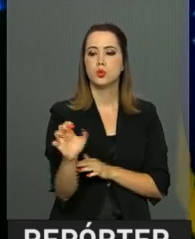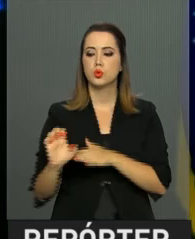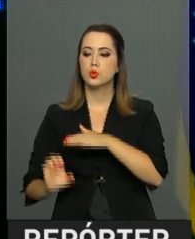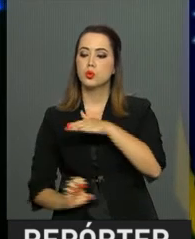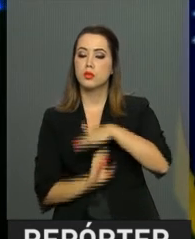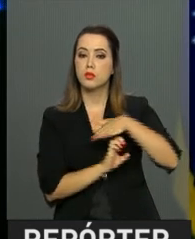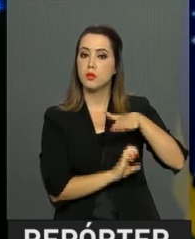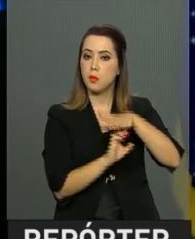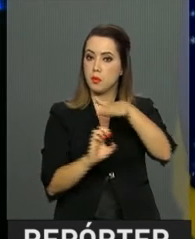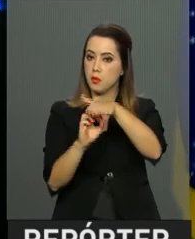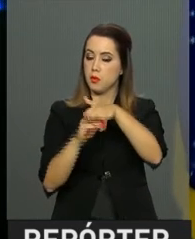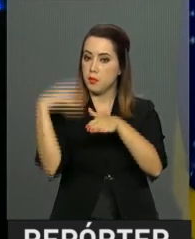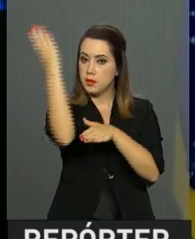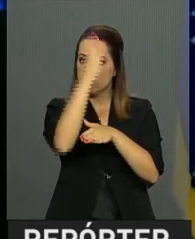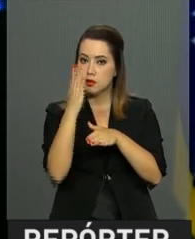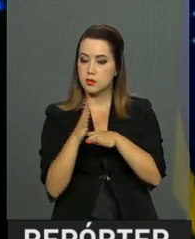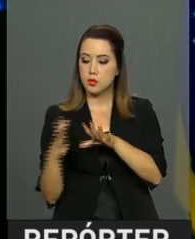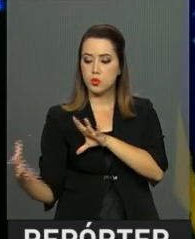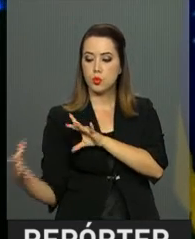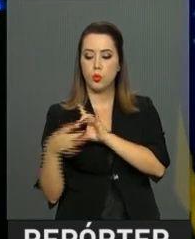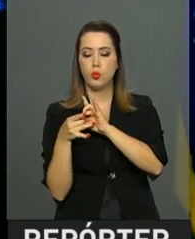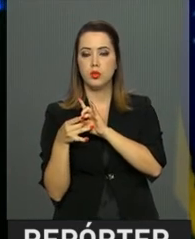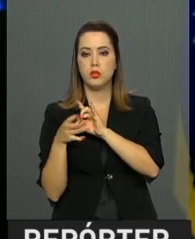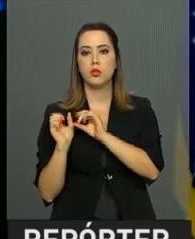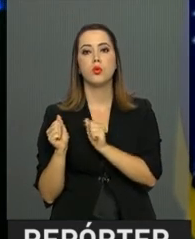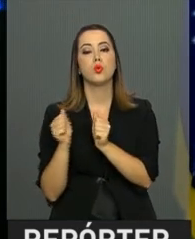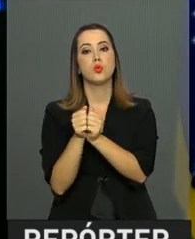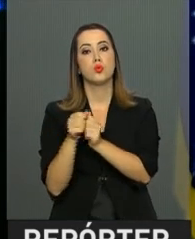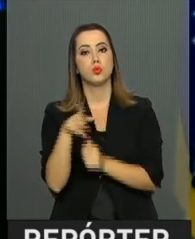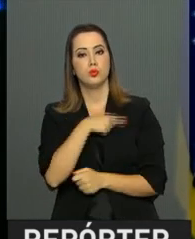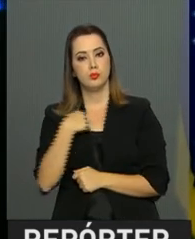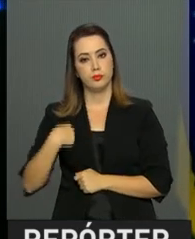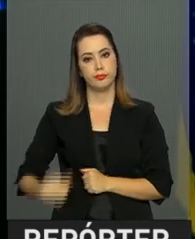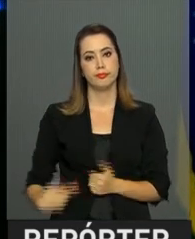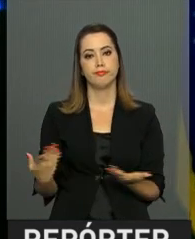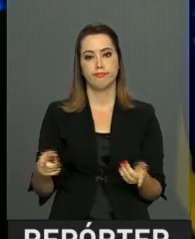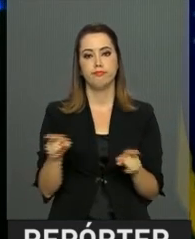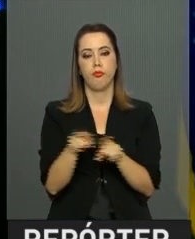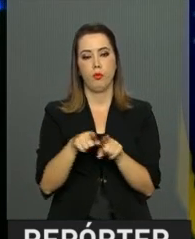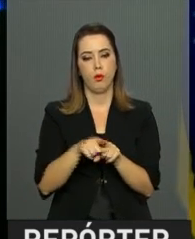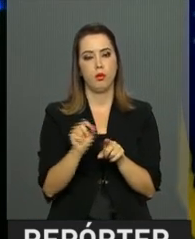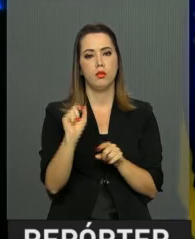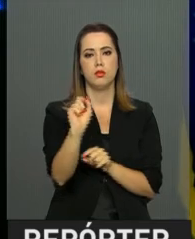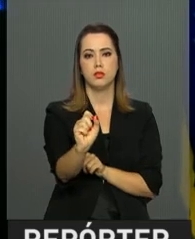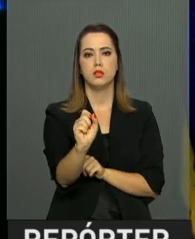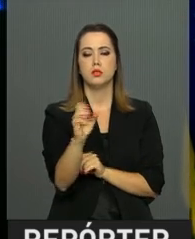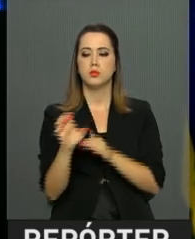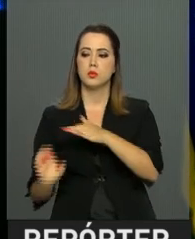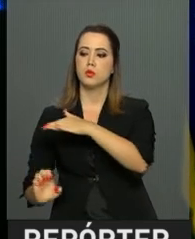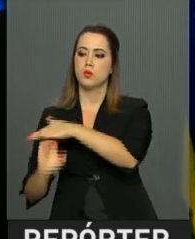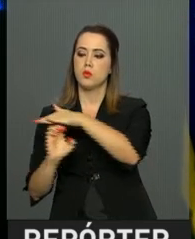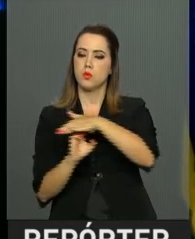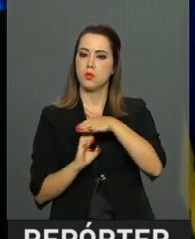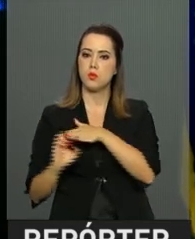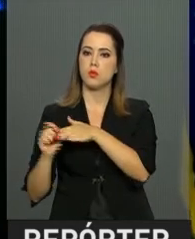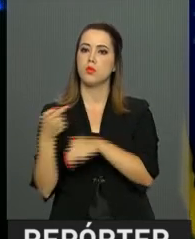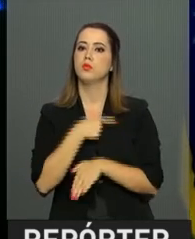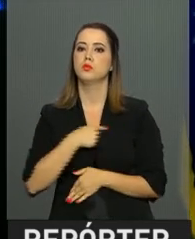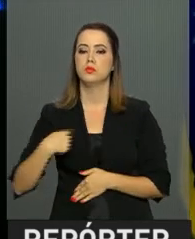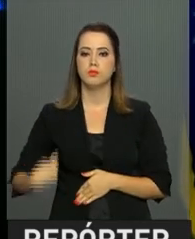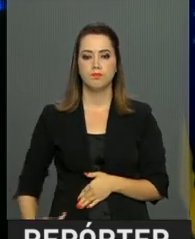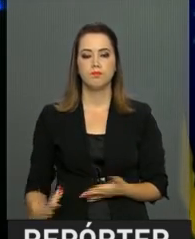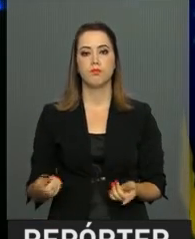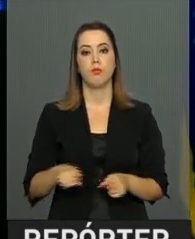empresariado brasileiro de fazer uma aliança muito sólida com a China e com os empresários